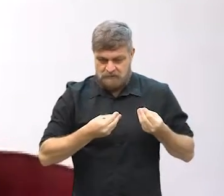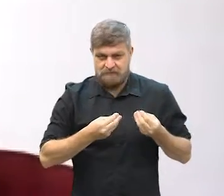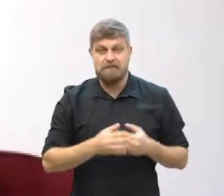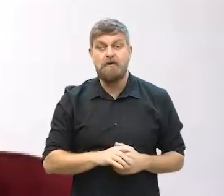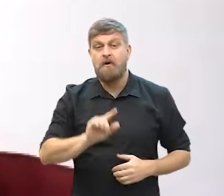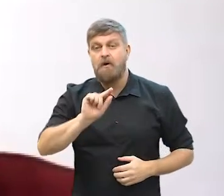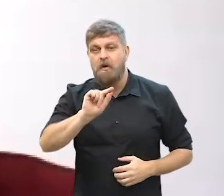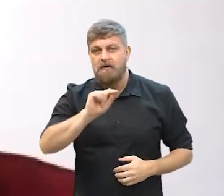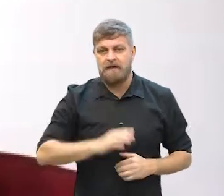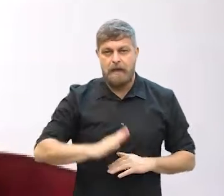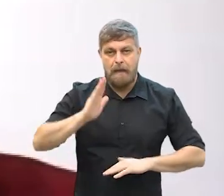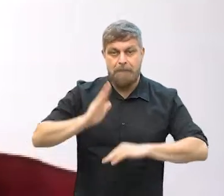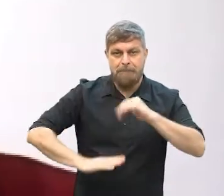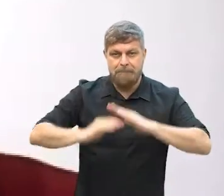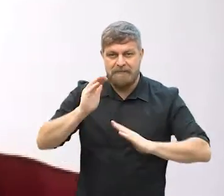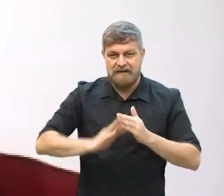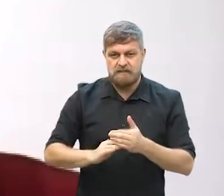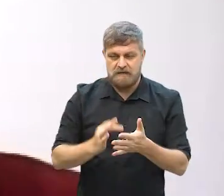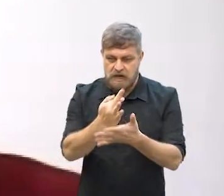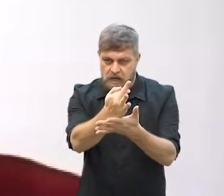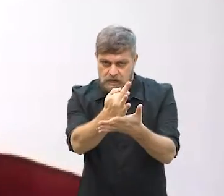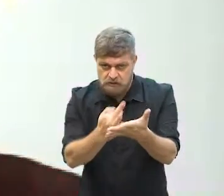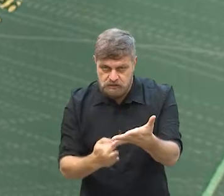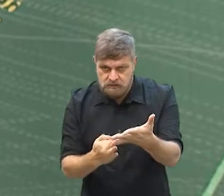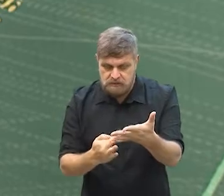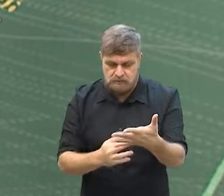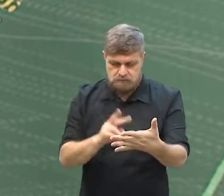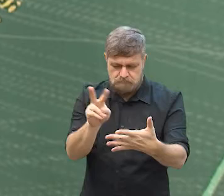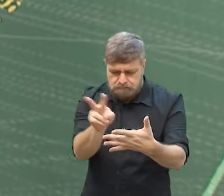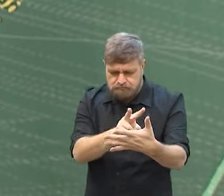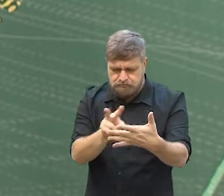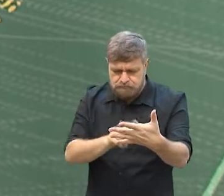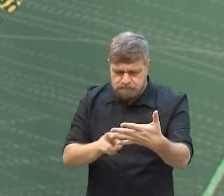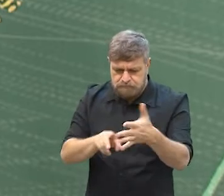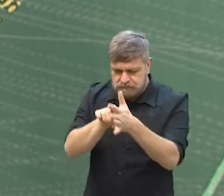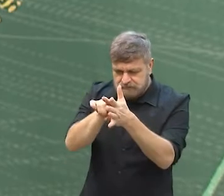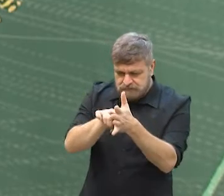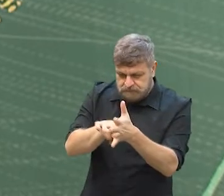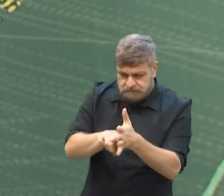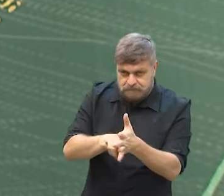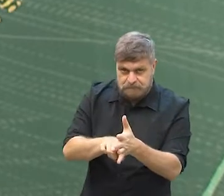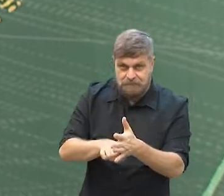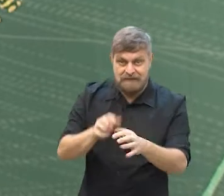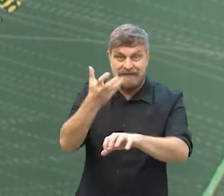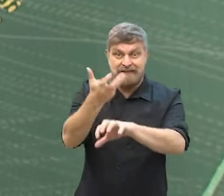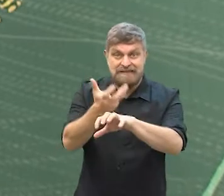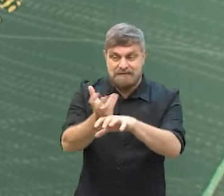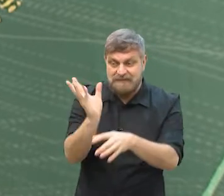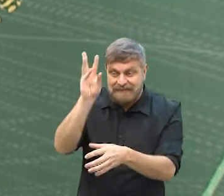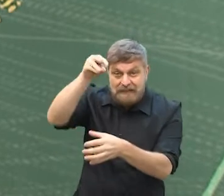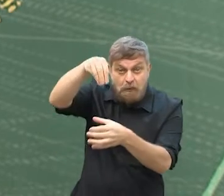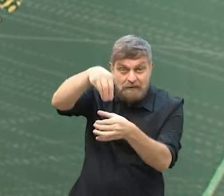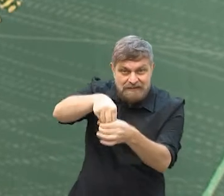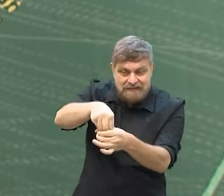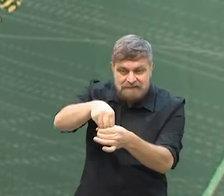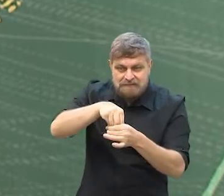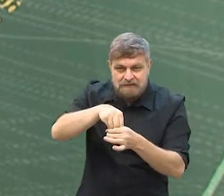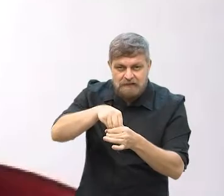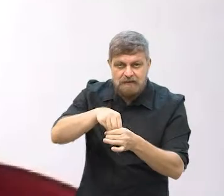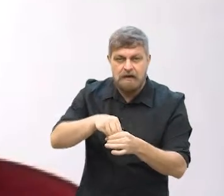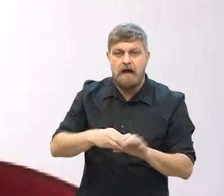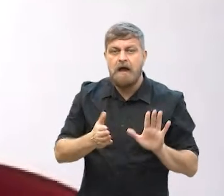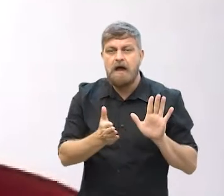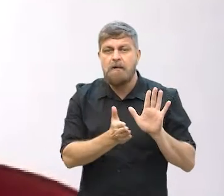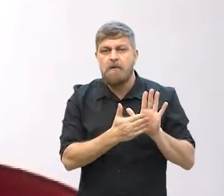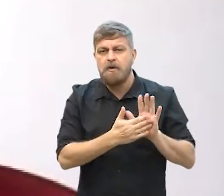mim, foi a de prática de revisão de textos, na Faculdade de Letras. E aí, dentro dessa disciplina de prática de revisão de textos,